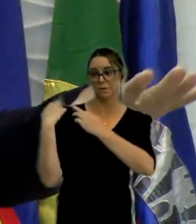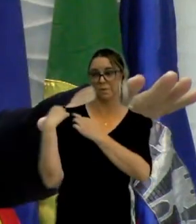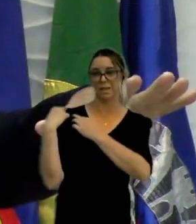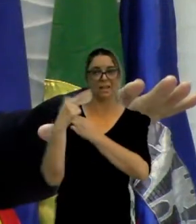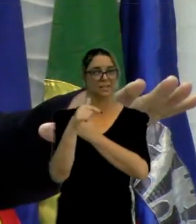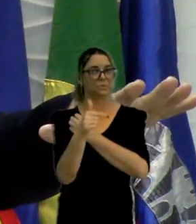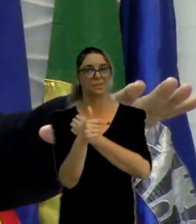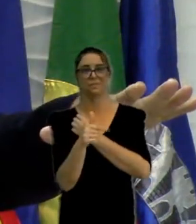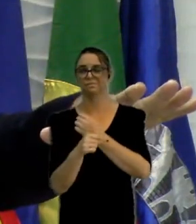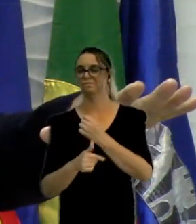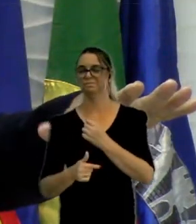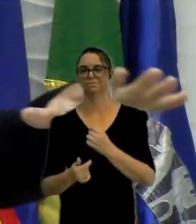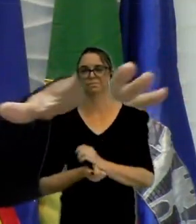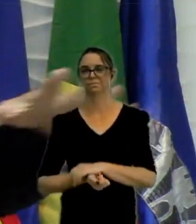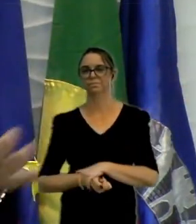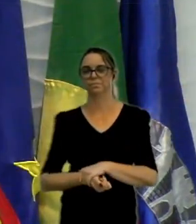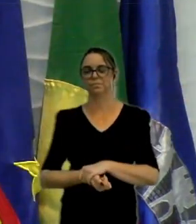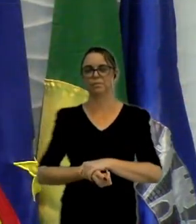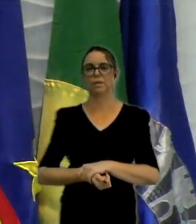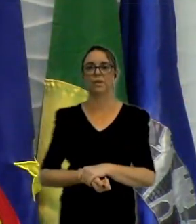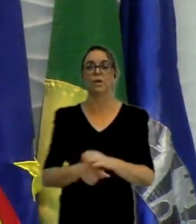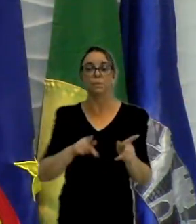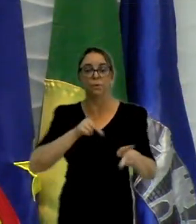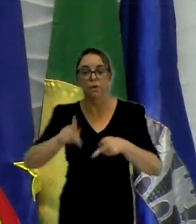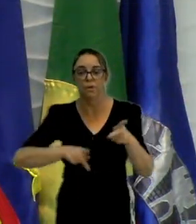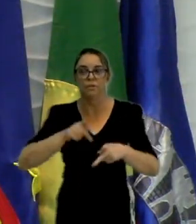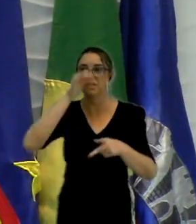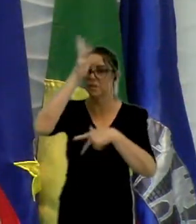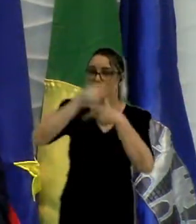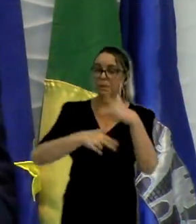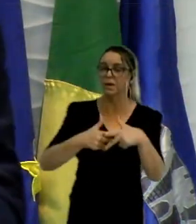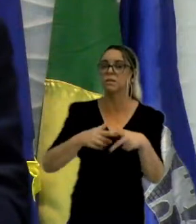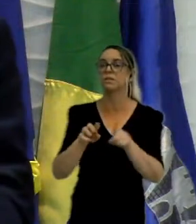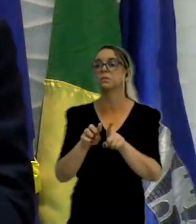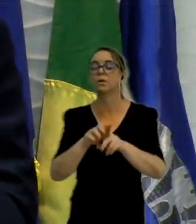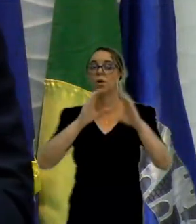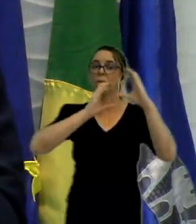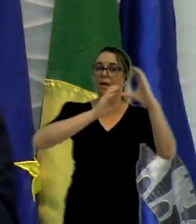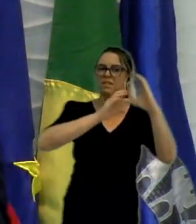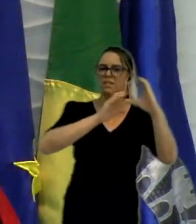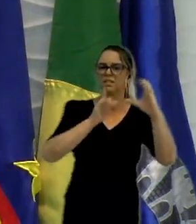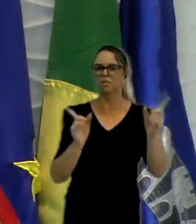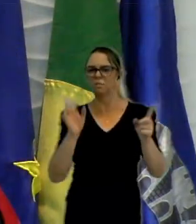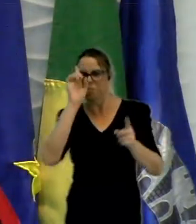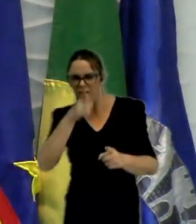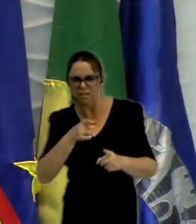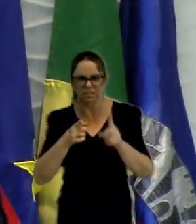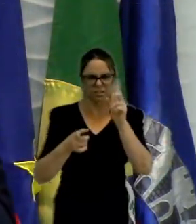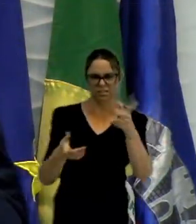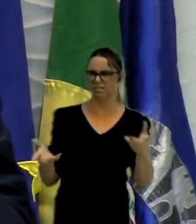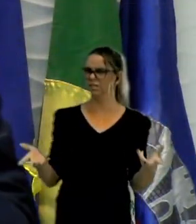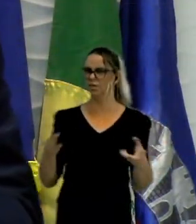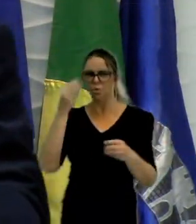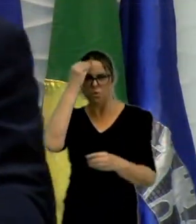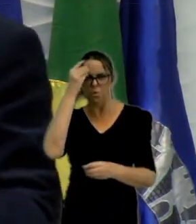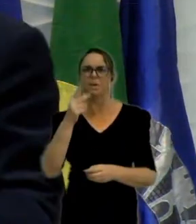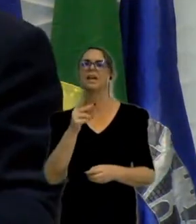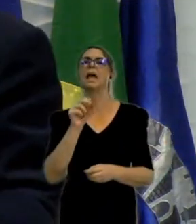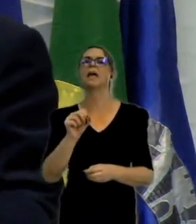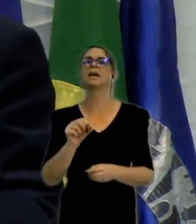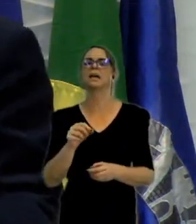nenhuma, com o povo de São Bento, com a Compesa, para ficar um desmando e um descaso desse. Culpa de quem? Da